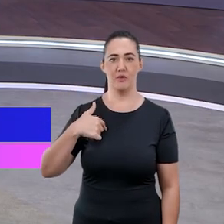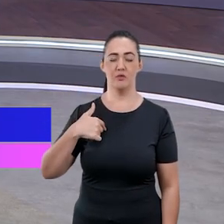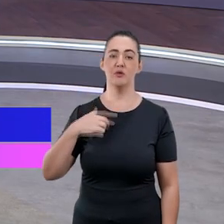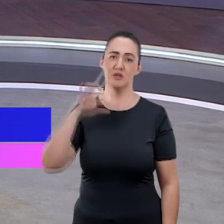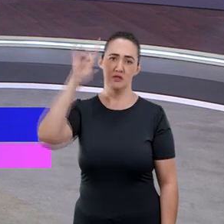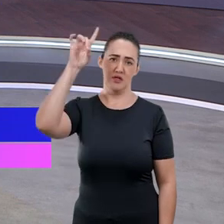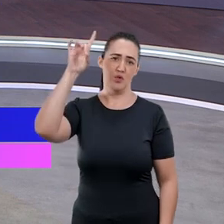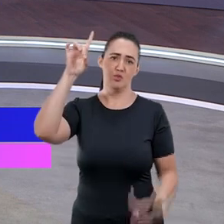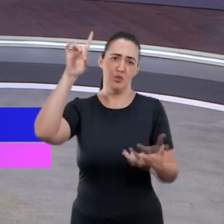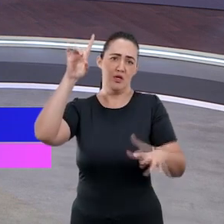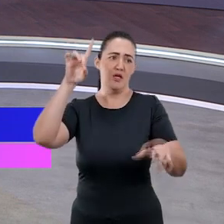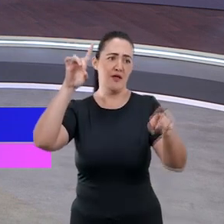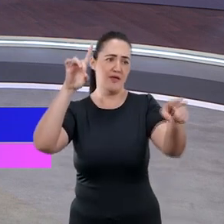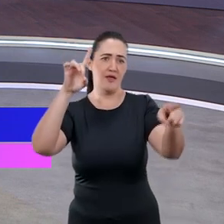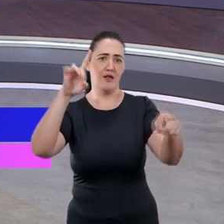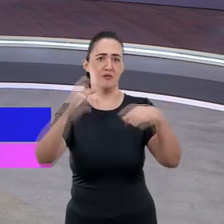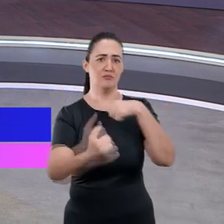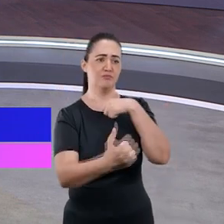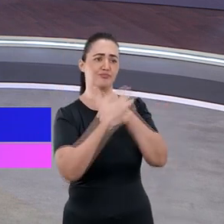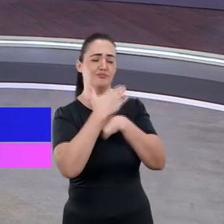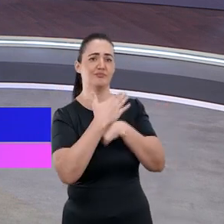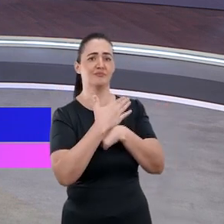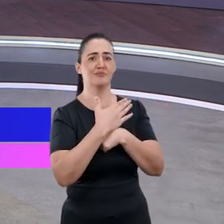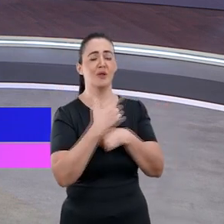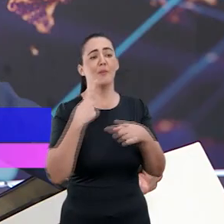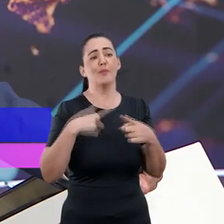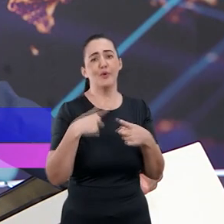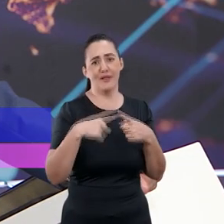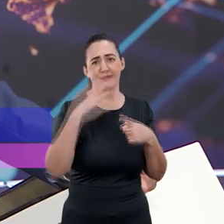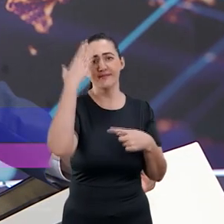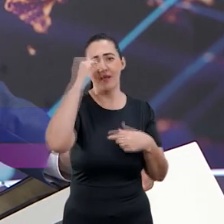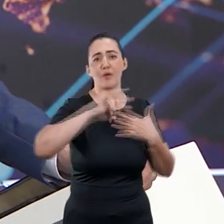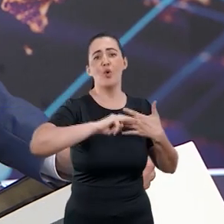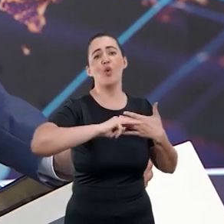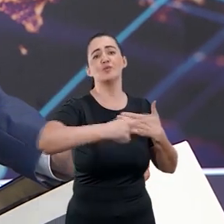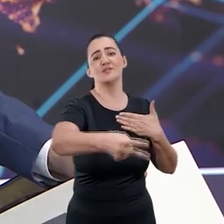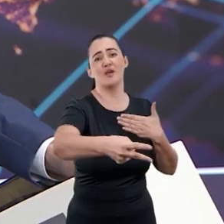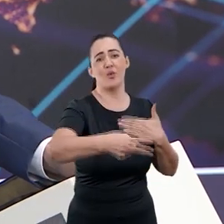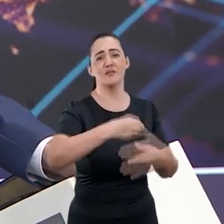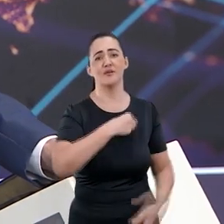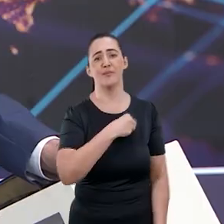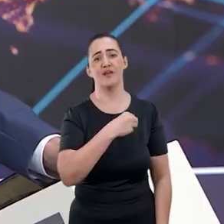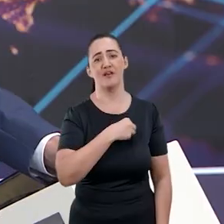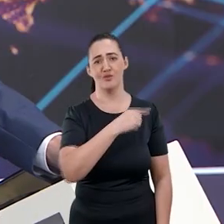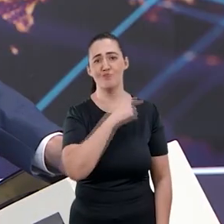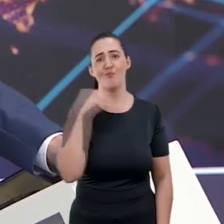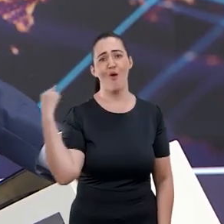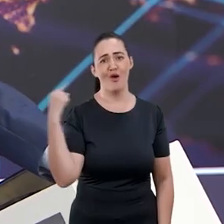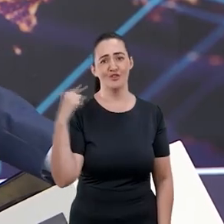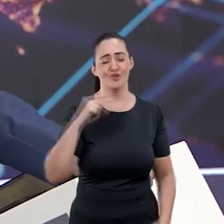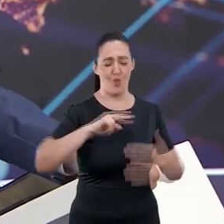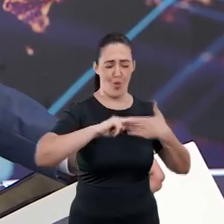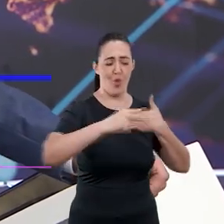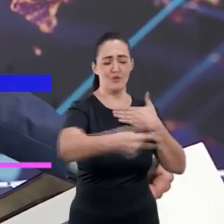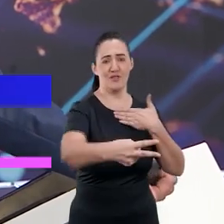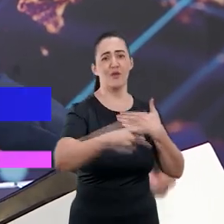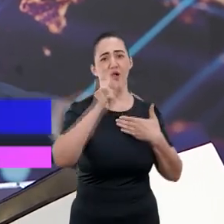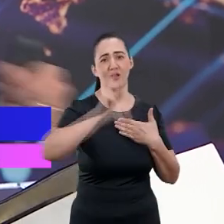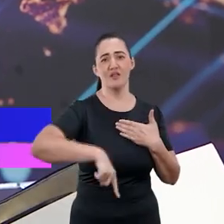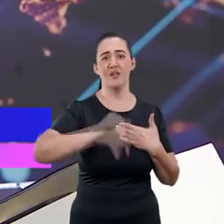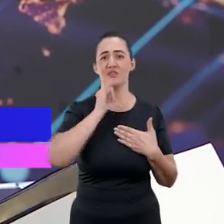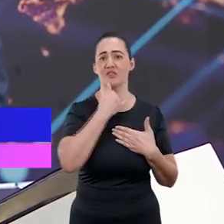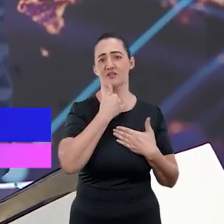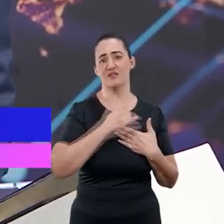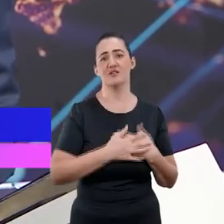Senhor, nunca foi e nunca será. Deus não se alegra com a sua dor, Deus não